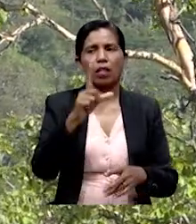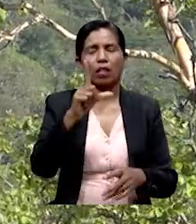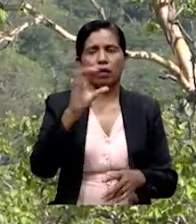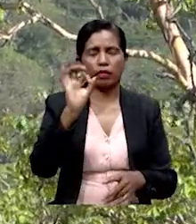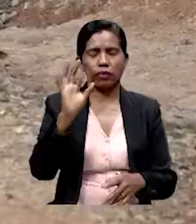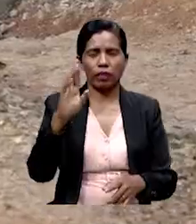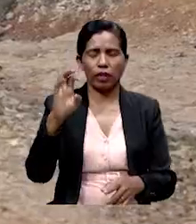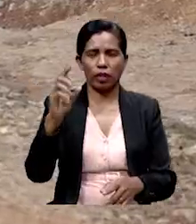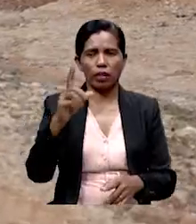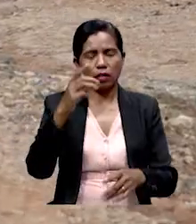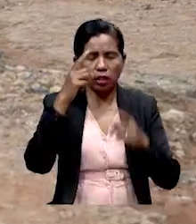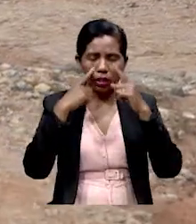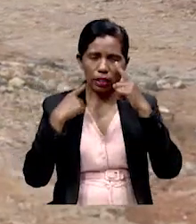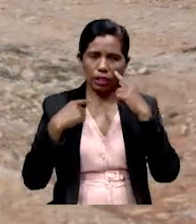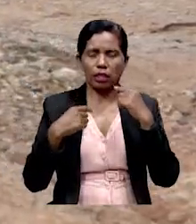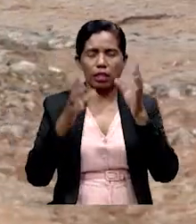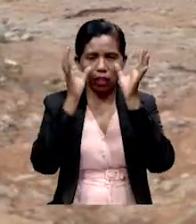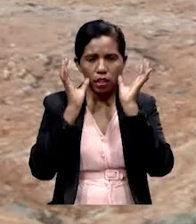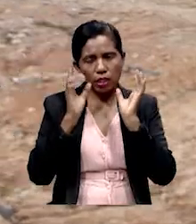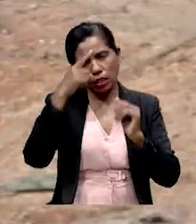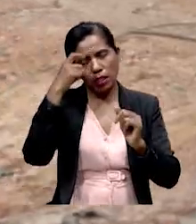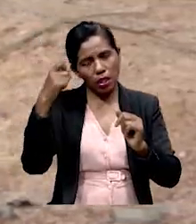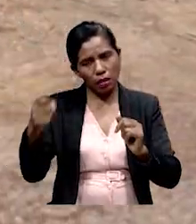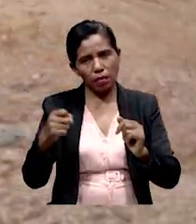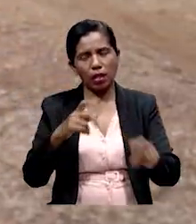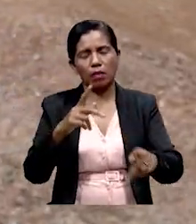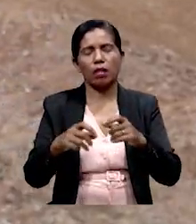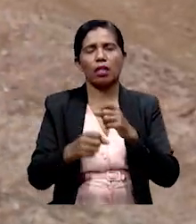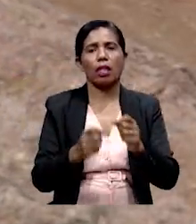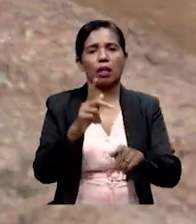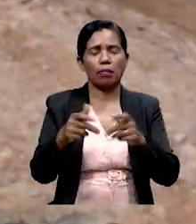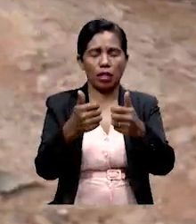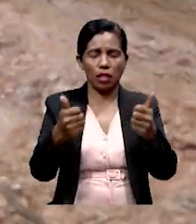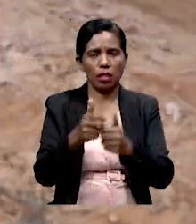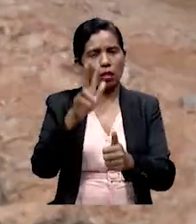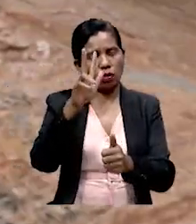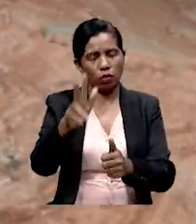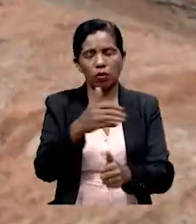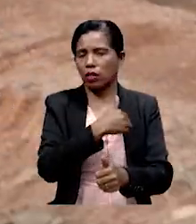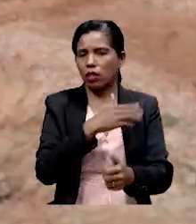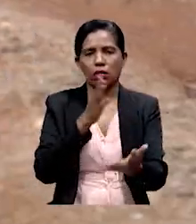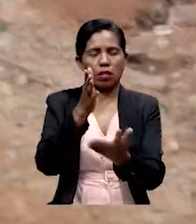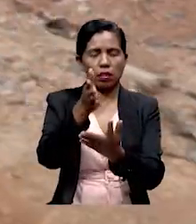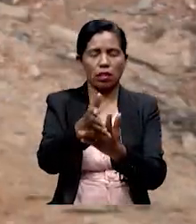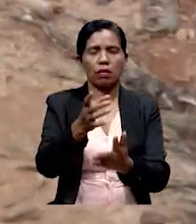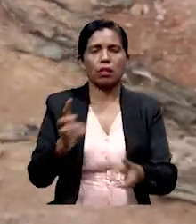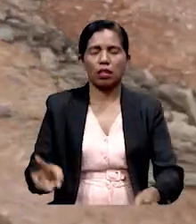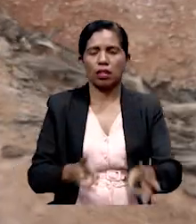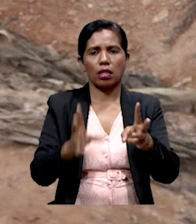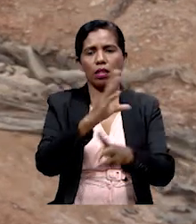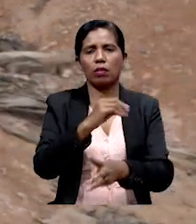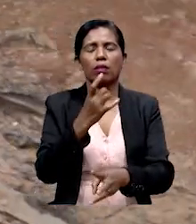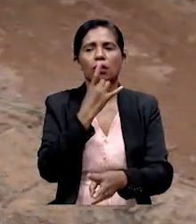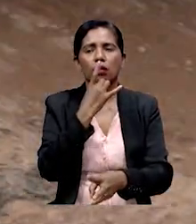tamba Timor-Leste, ugun anti nen rua nulu ona, mai ba comunidade aldeia Tolo e Suco Saloi Craic, se dau acesso ba estrada no